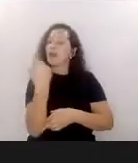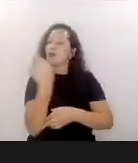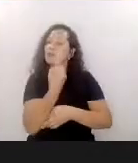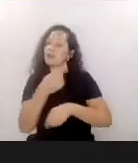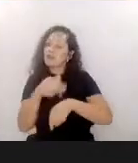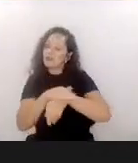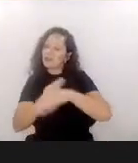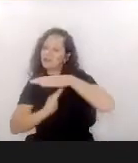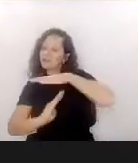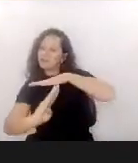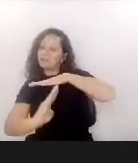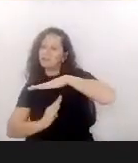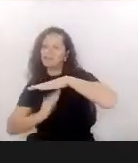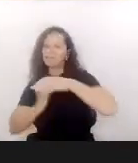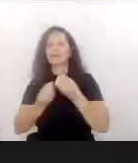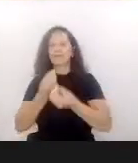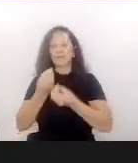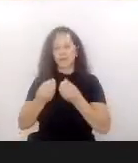fala sobre